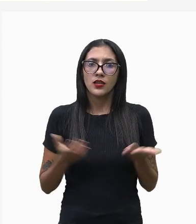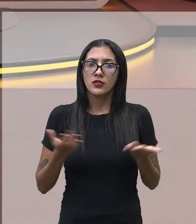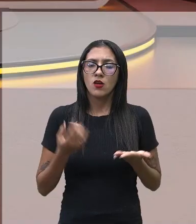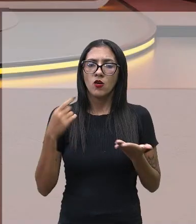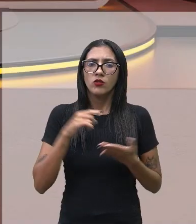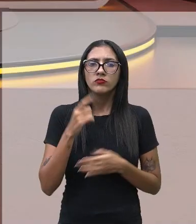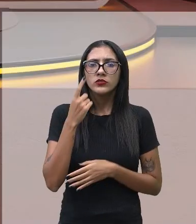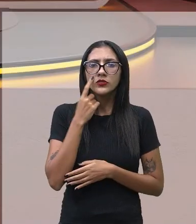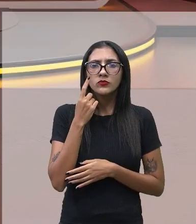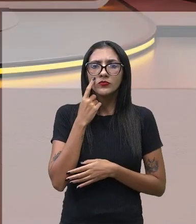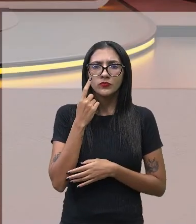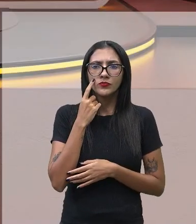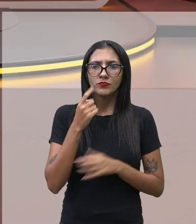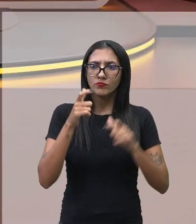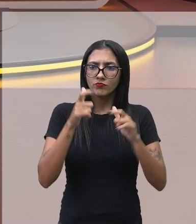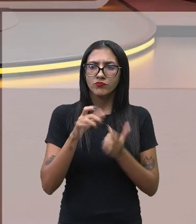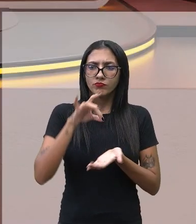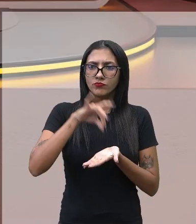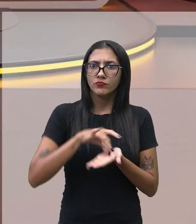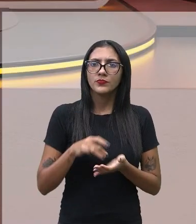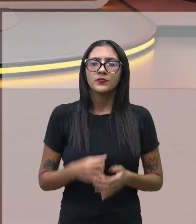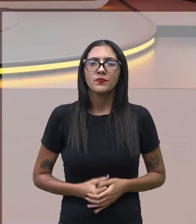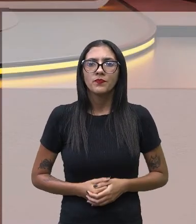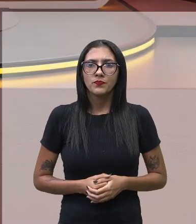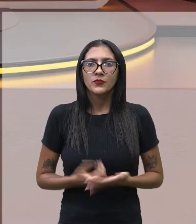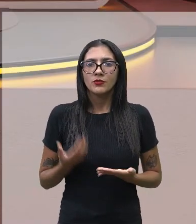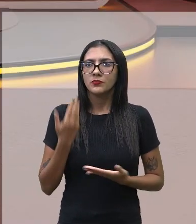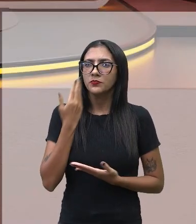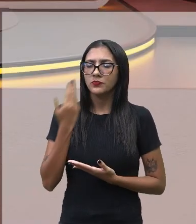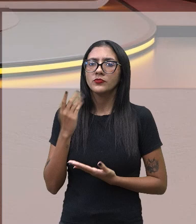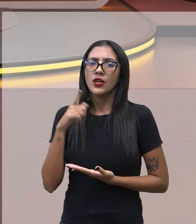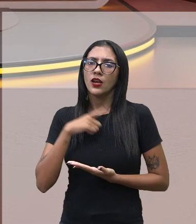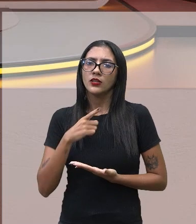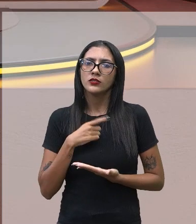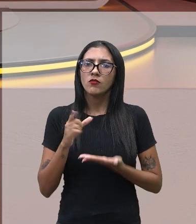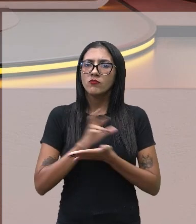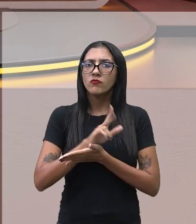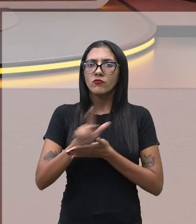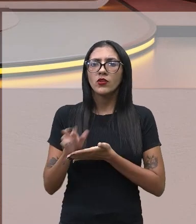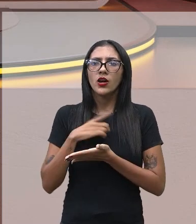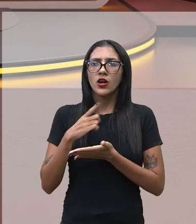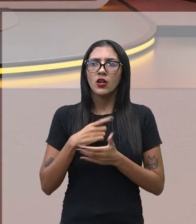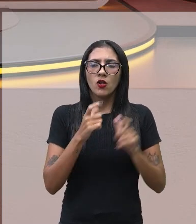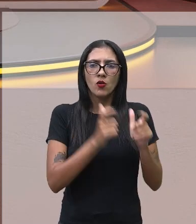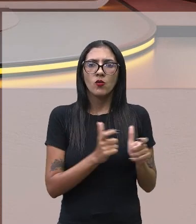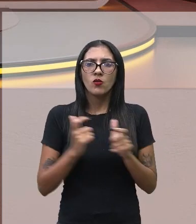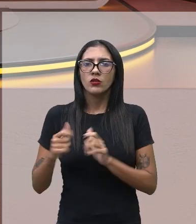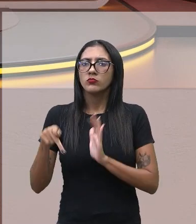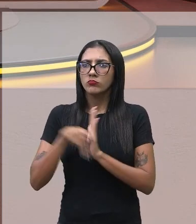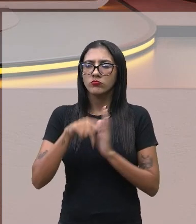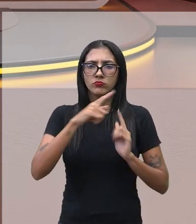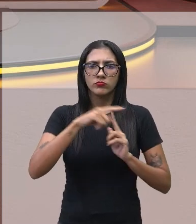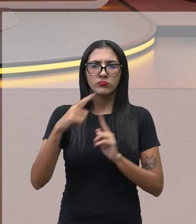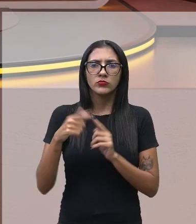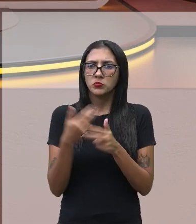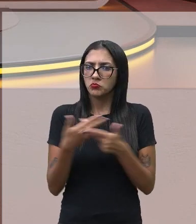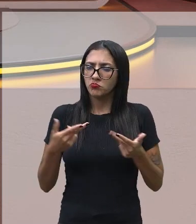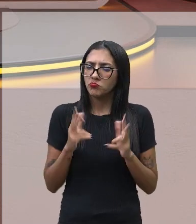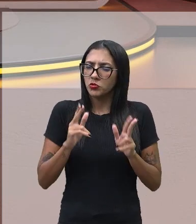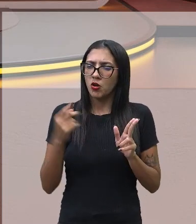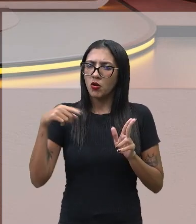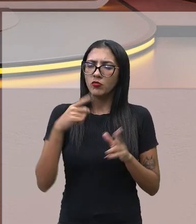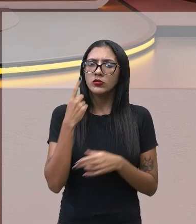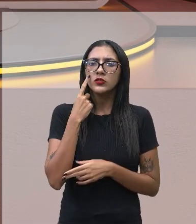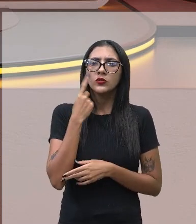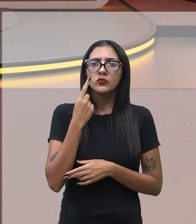mapa. Então, conforme a gente vai ver aqui, nós temos aí várias unidades de conservação de vários tipos, conforme nós vimos, e